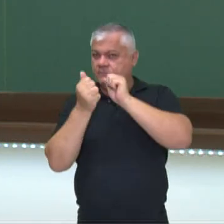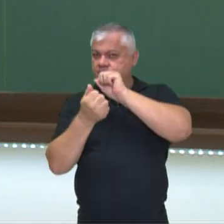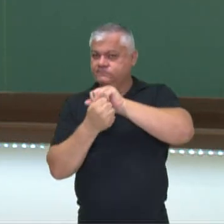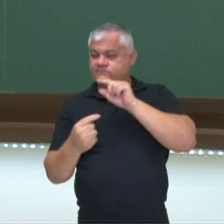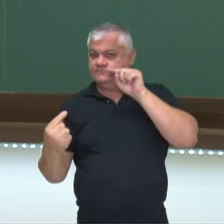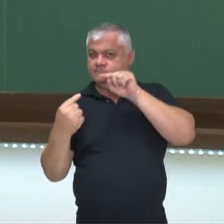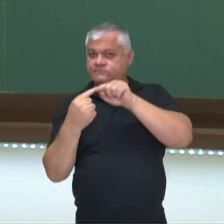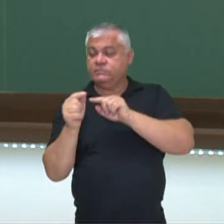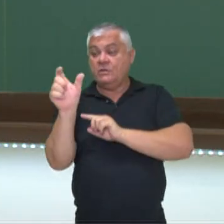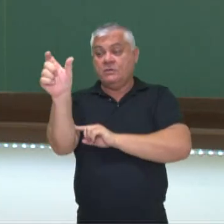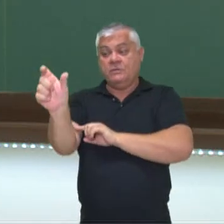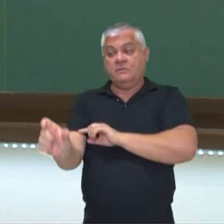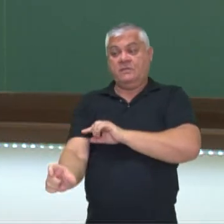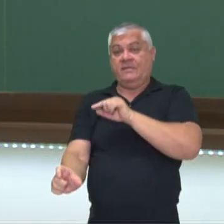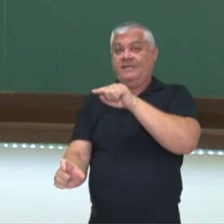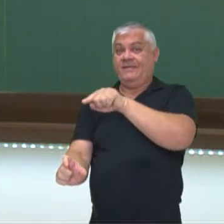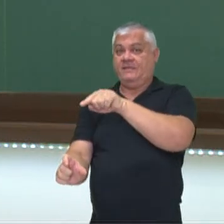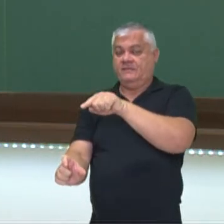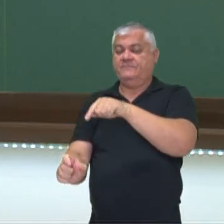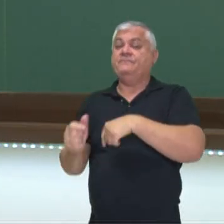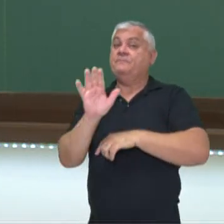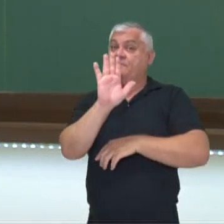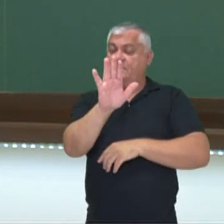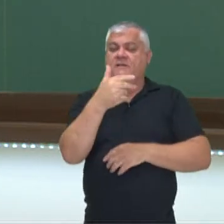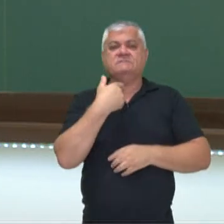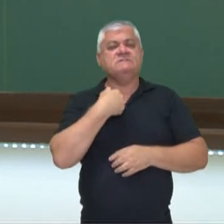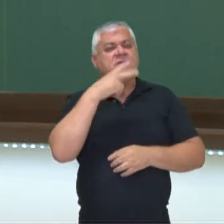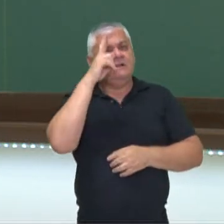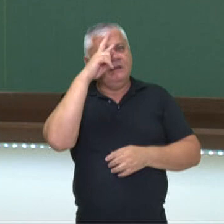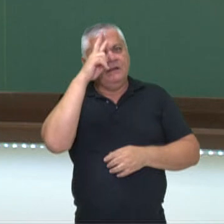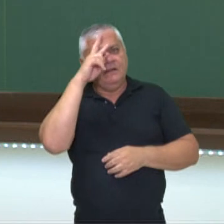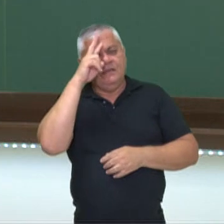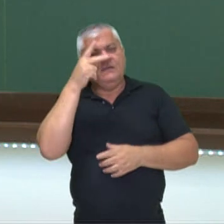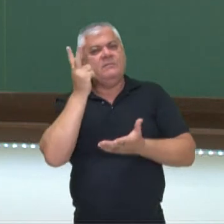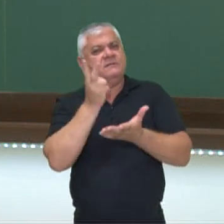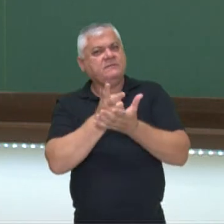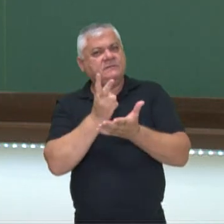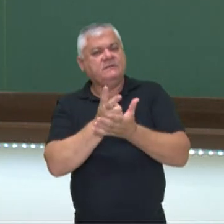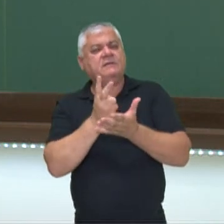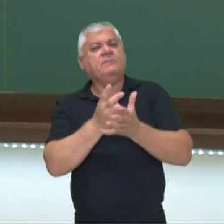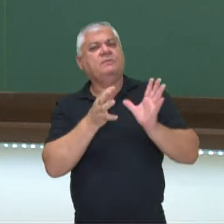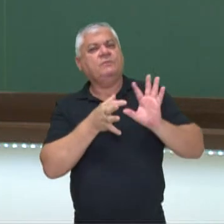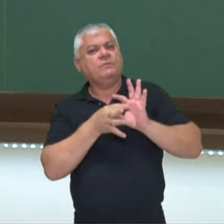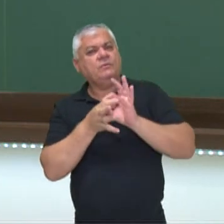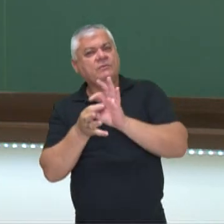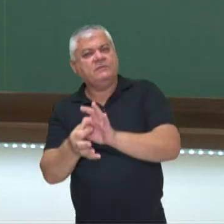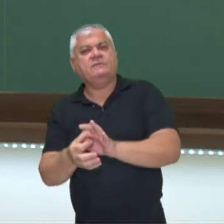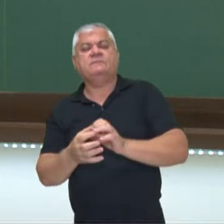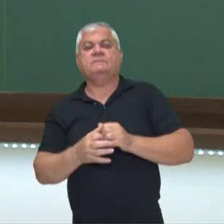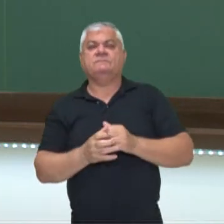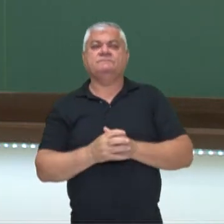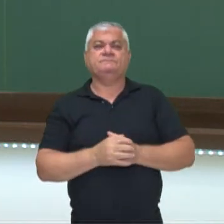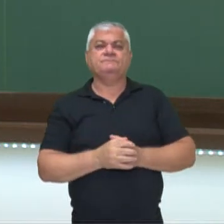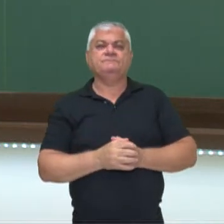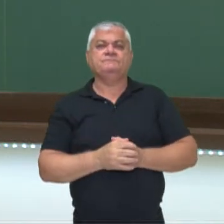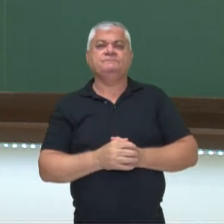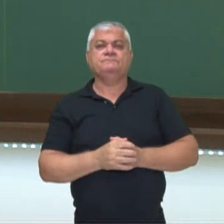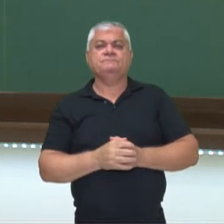o interlocutor e lembrando aí, né, de acordo com o contexto também. Muito